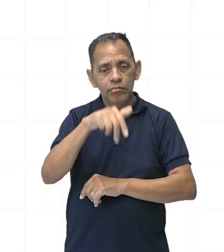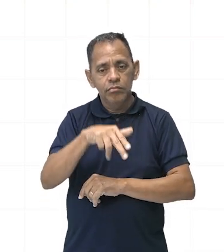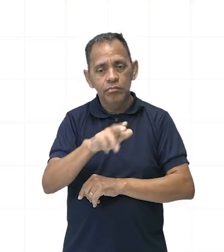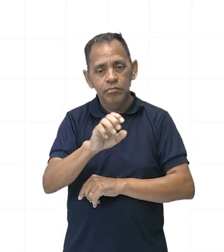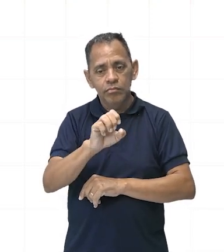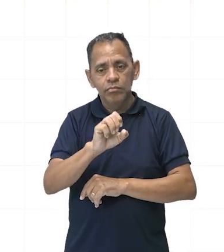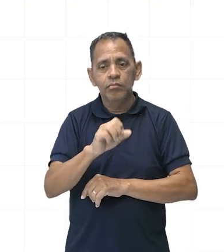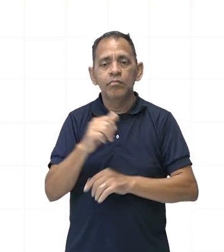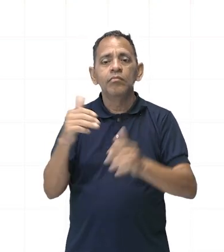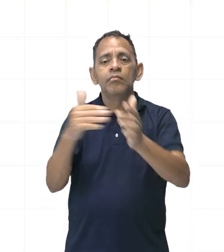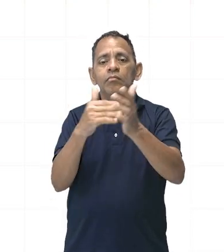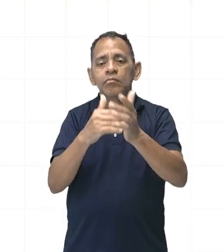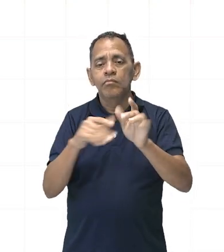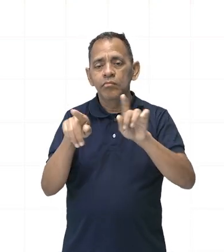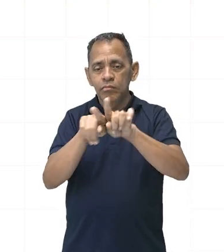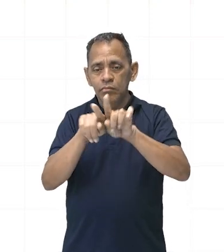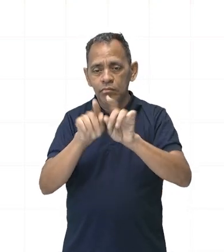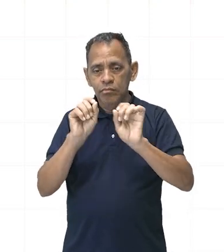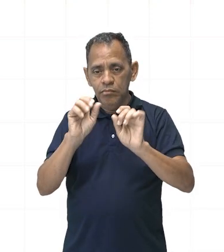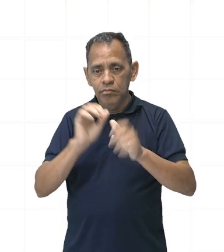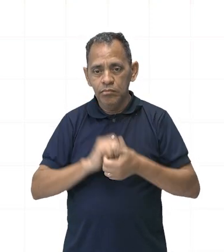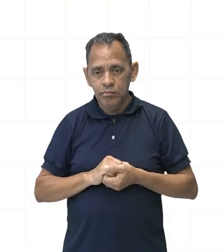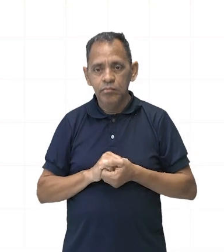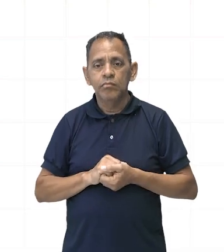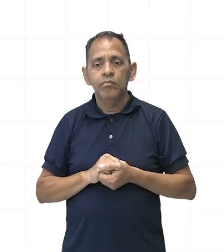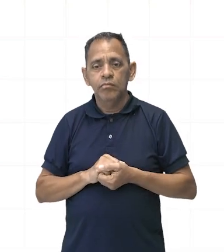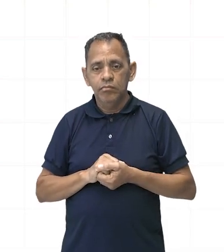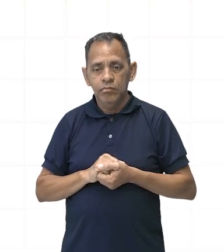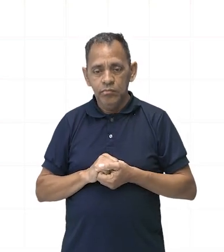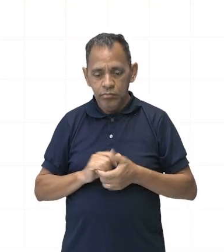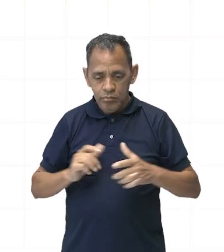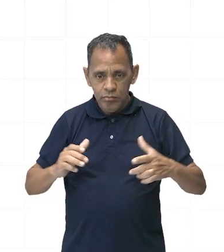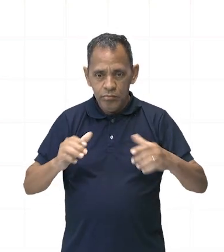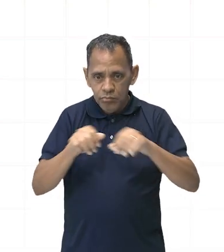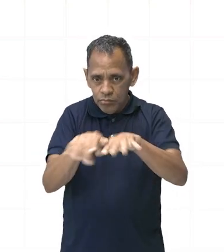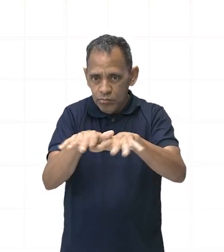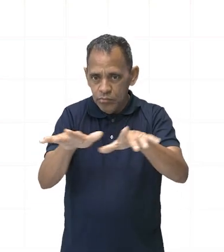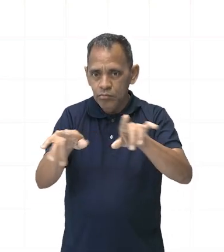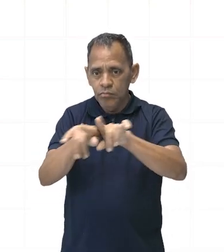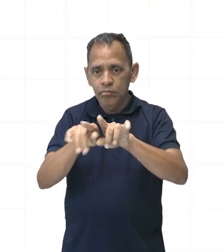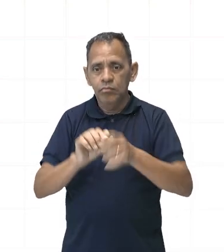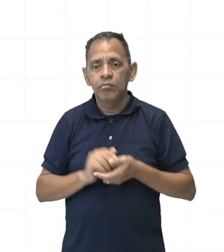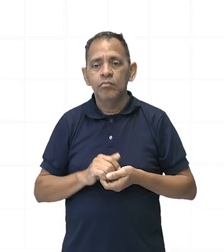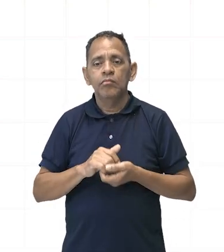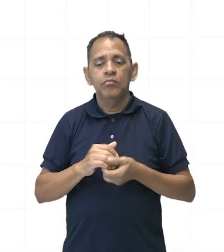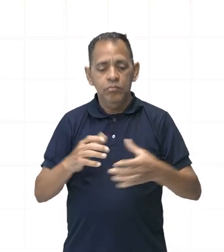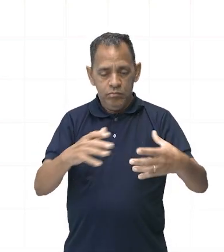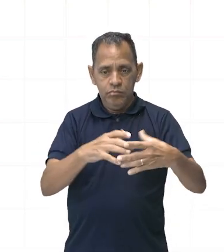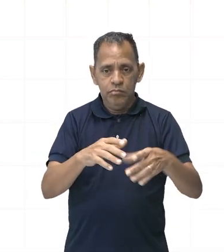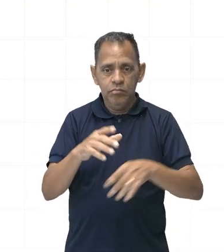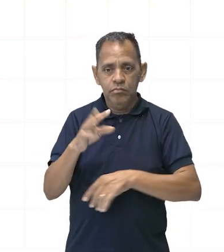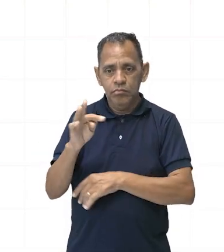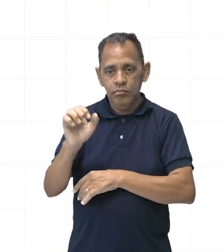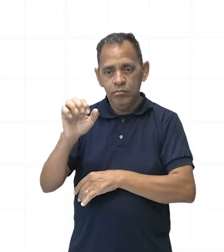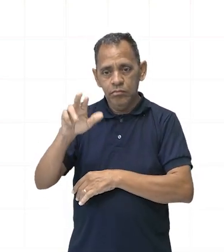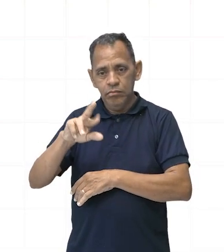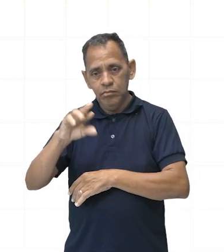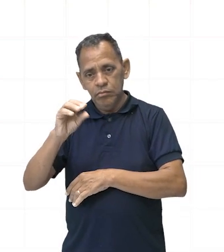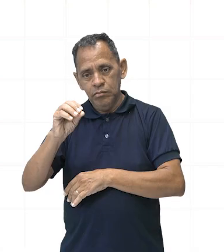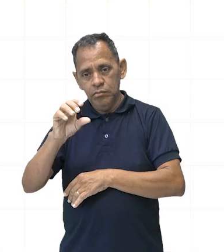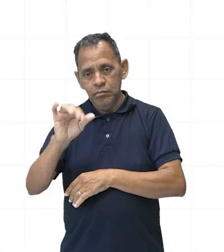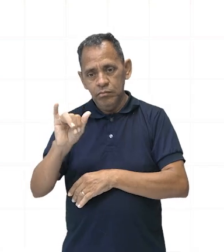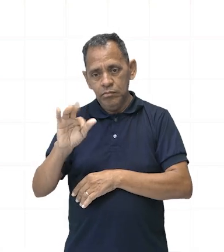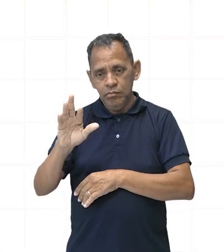a expansão do grupo terrorista do Estado Islâmico, tá? E em relação à Síria, vai ter a formação aí de grupos contra